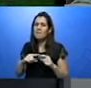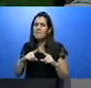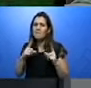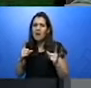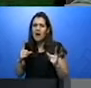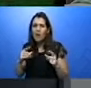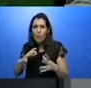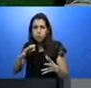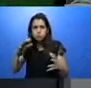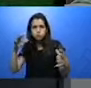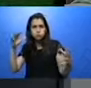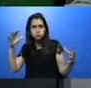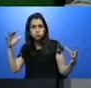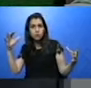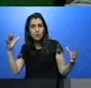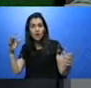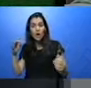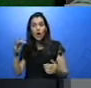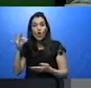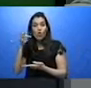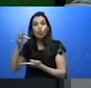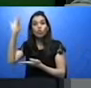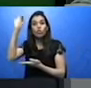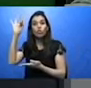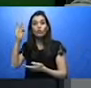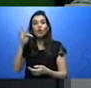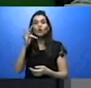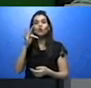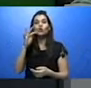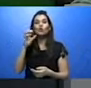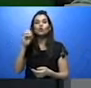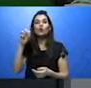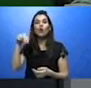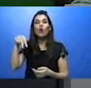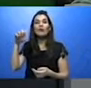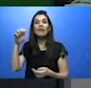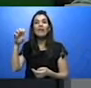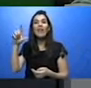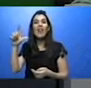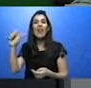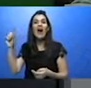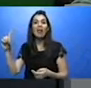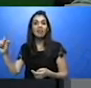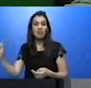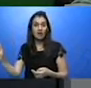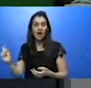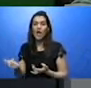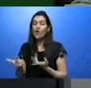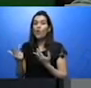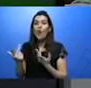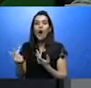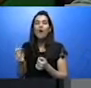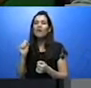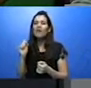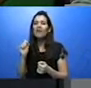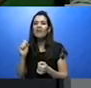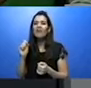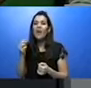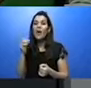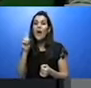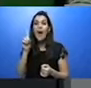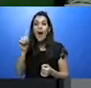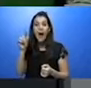tá? E o que é uma tonelada mesmo, professora? Olha aqui, ó. Uma tonelada é igual a 1000